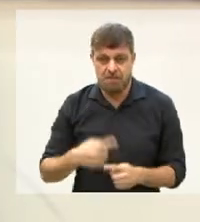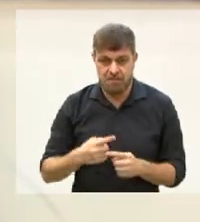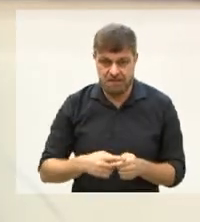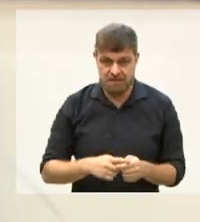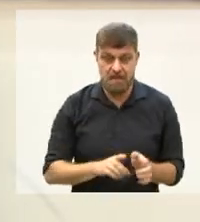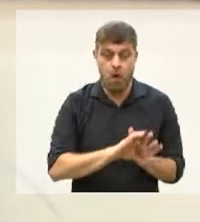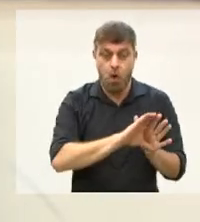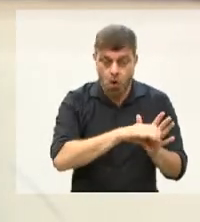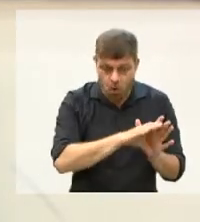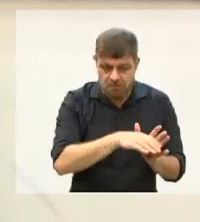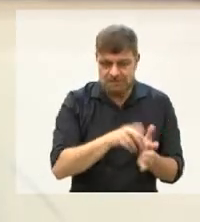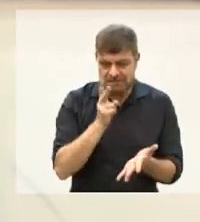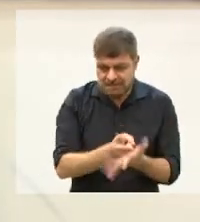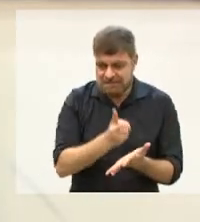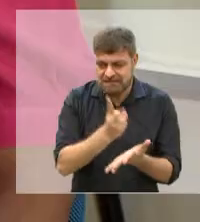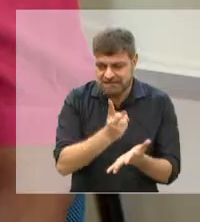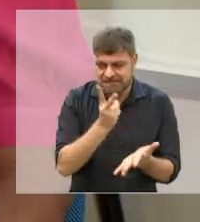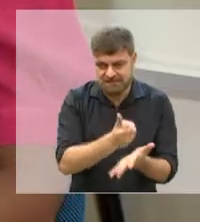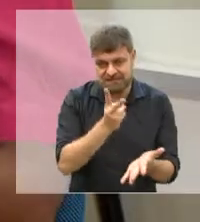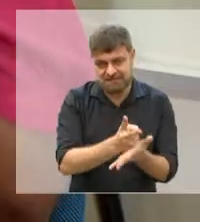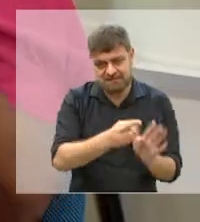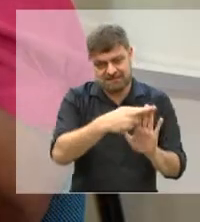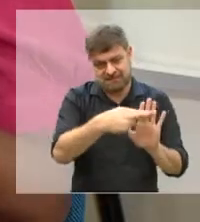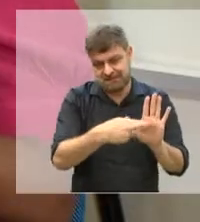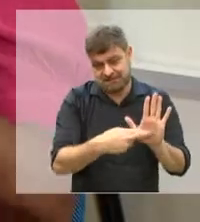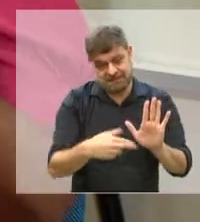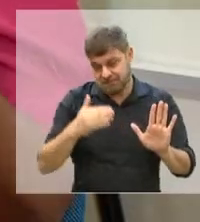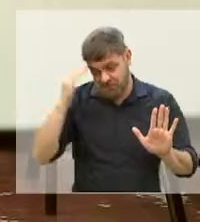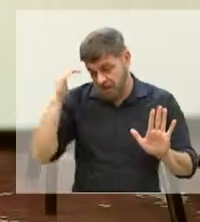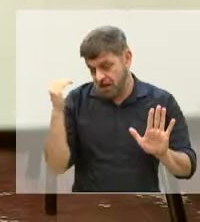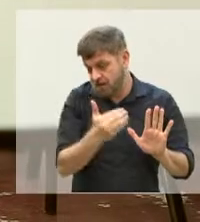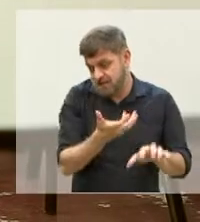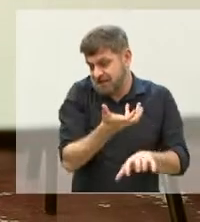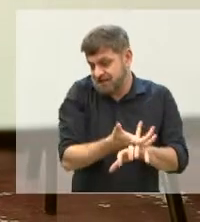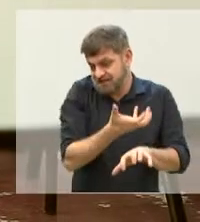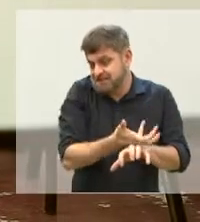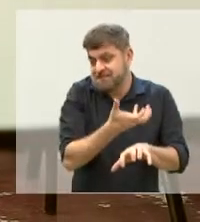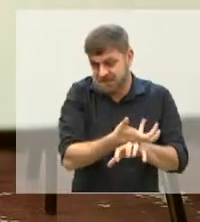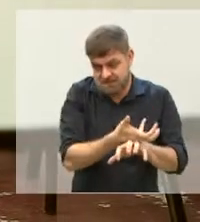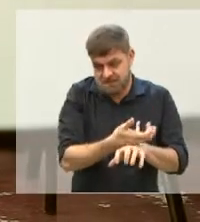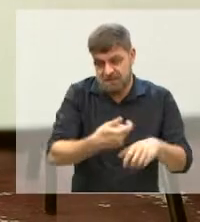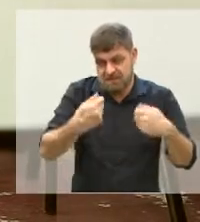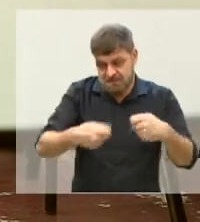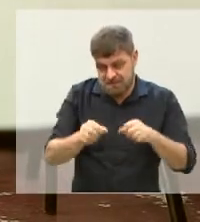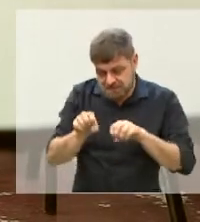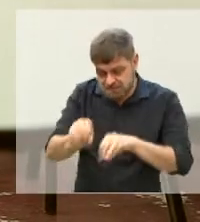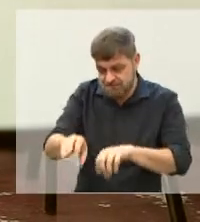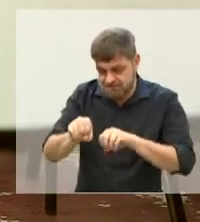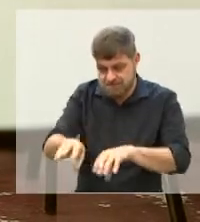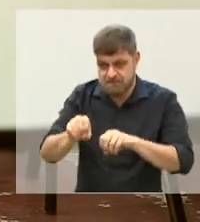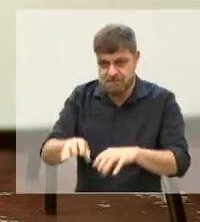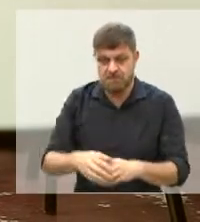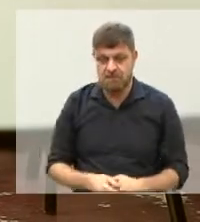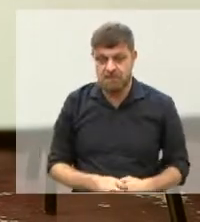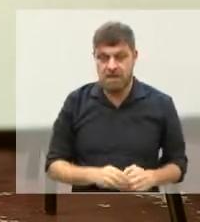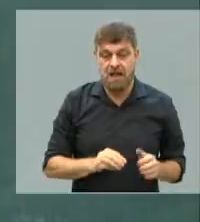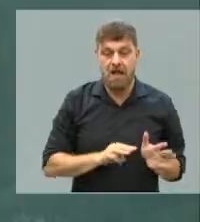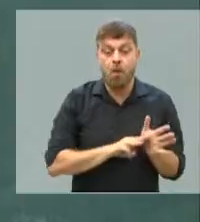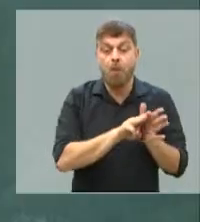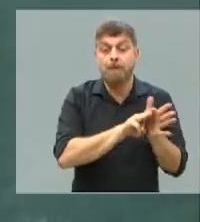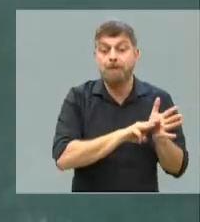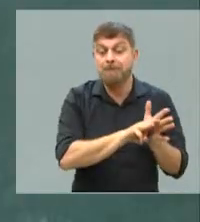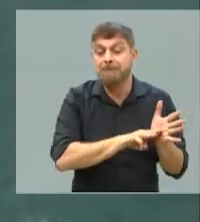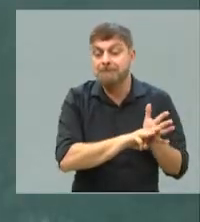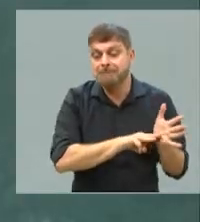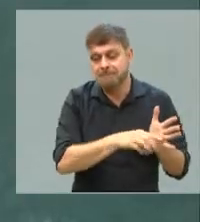politicamente, ou seja lá... Porque a matéria é a matéria, né? Do tema. Como chega para o aluno que é... Então,